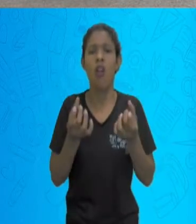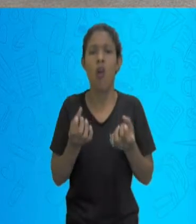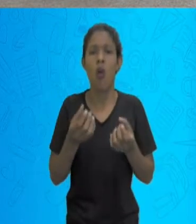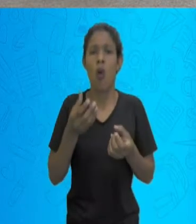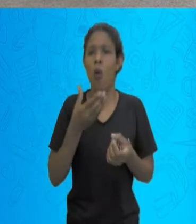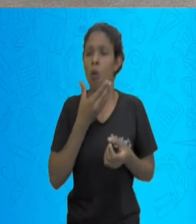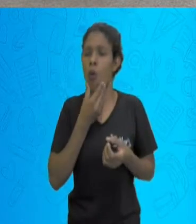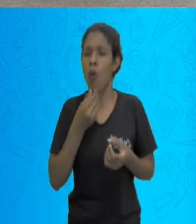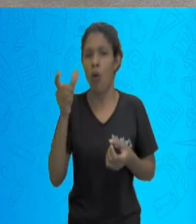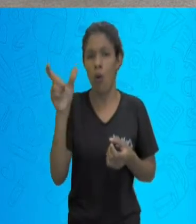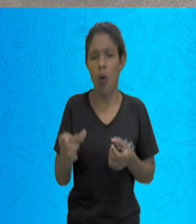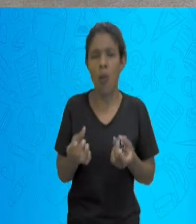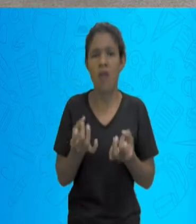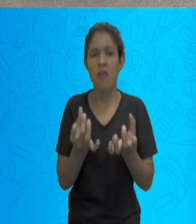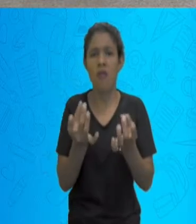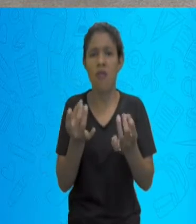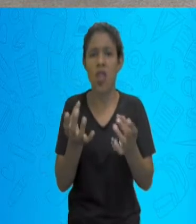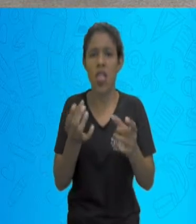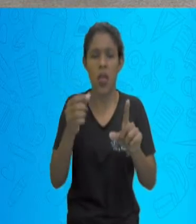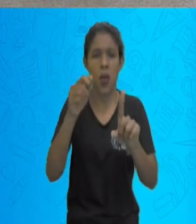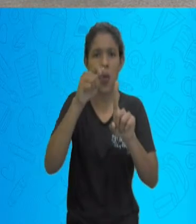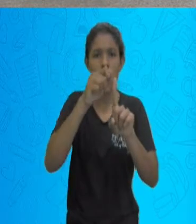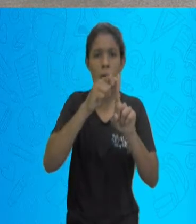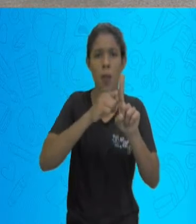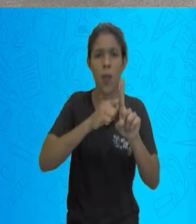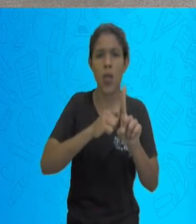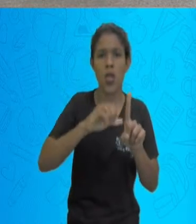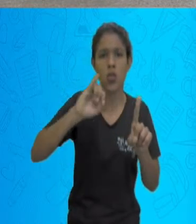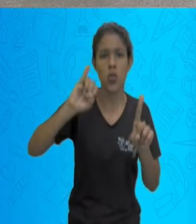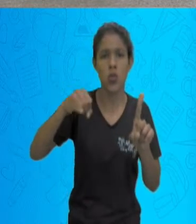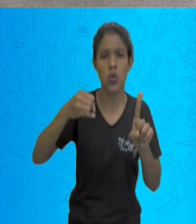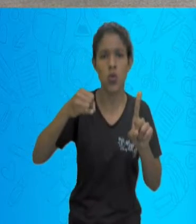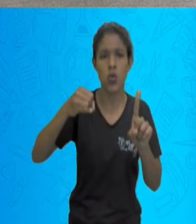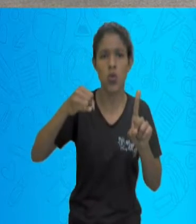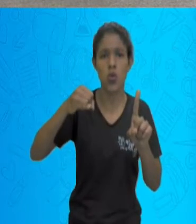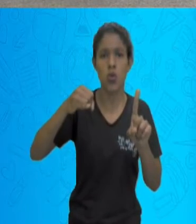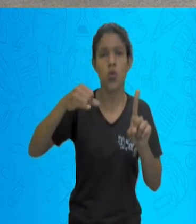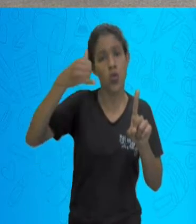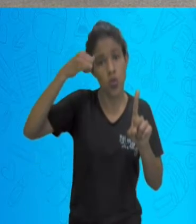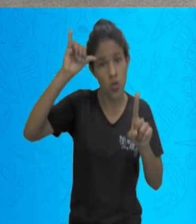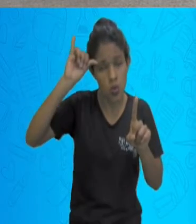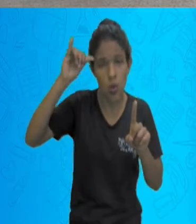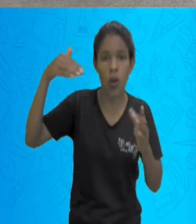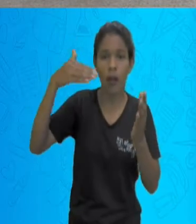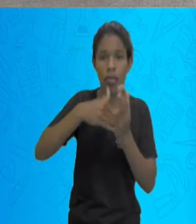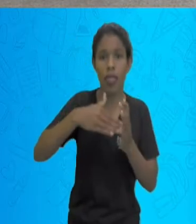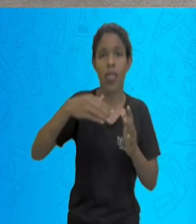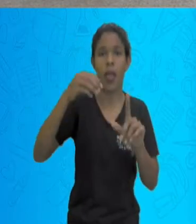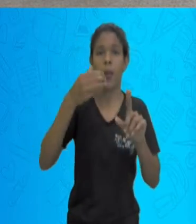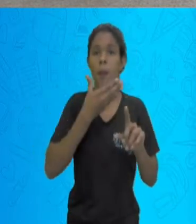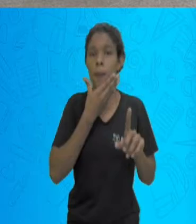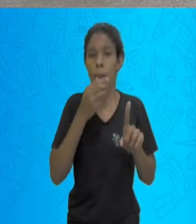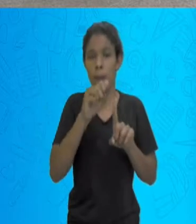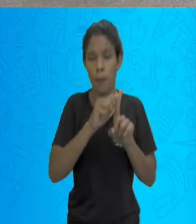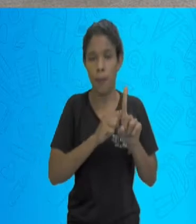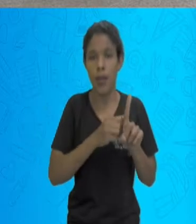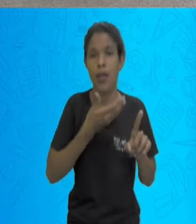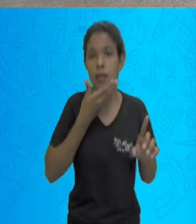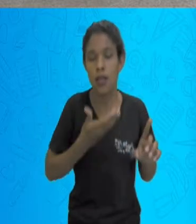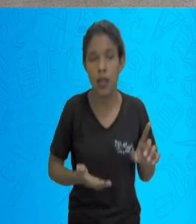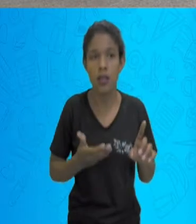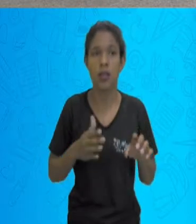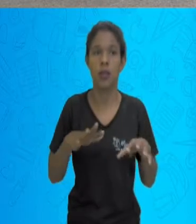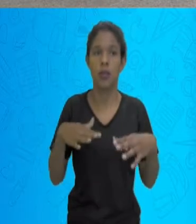de julho a dezembro. Veja que em julho as vendas foram poucas em relação aos demais meses.